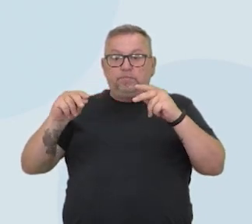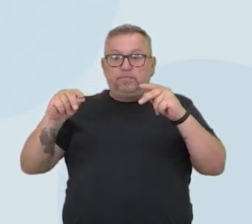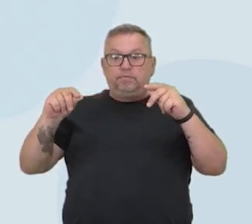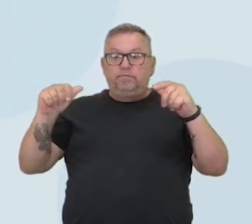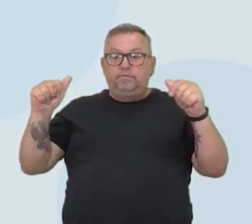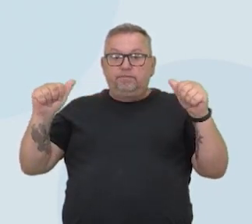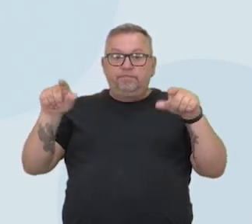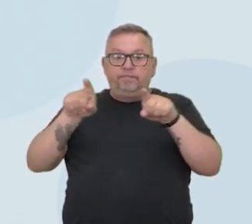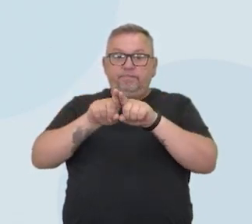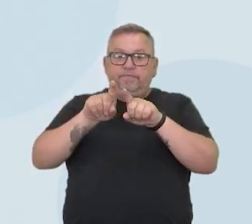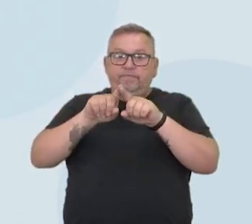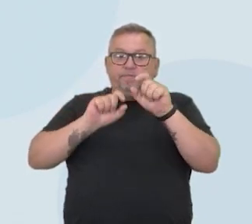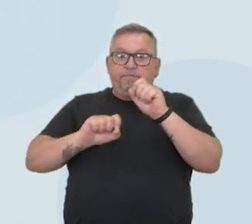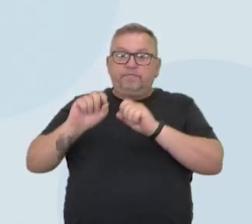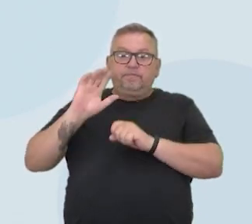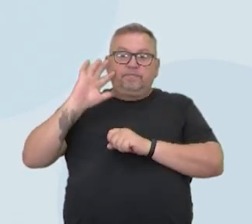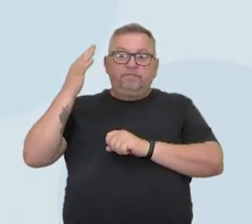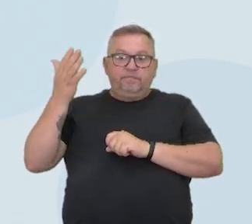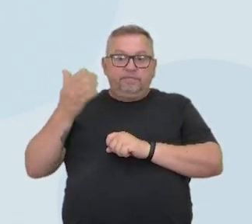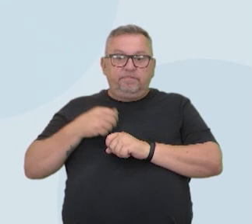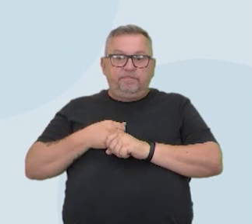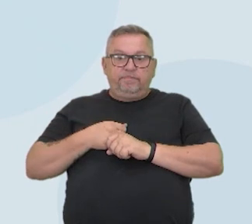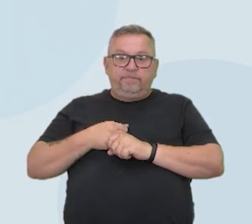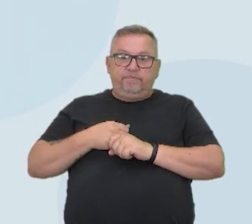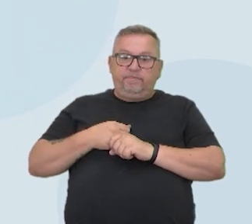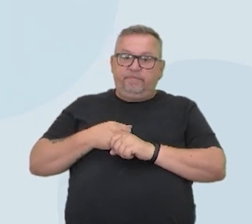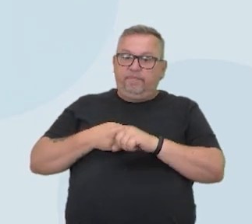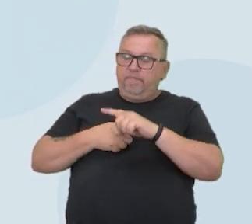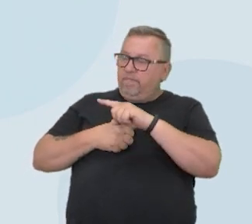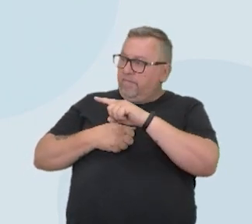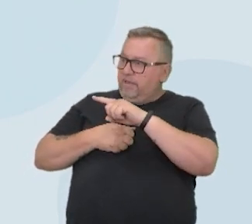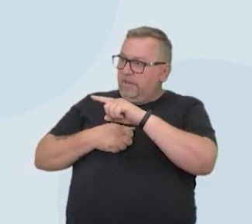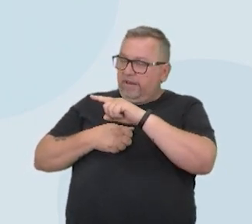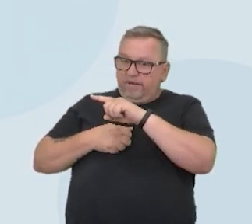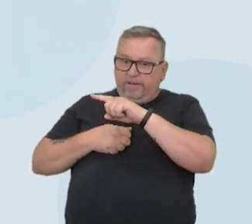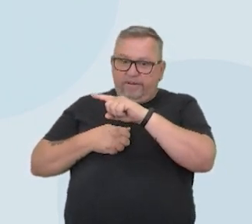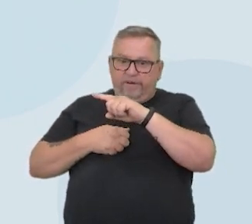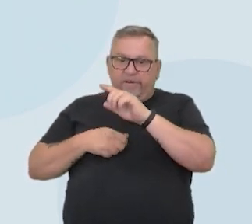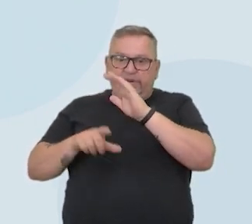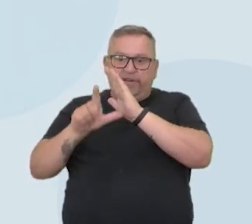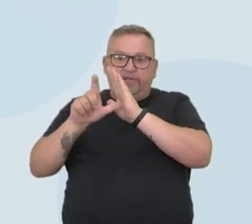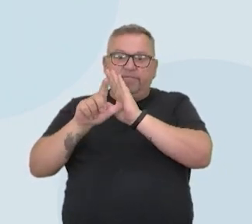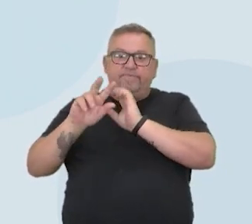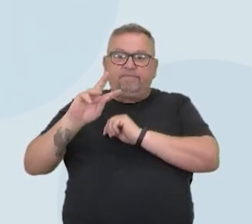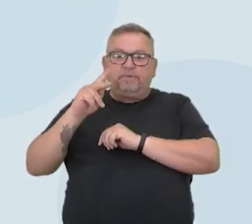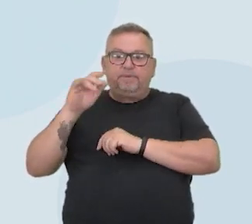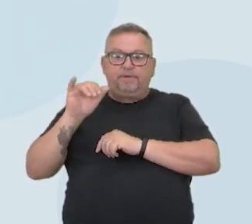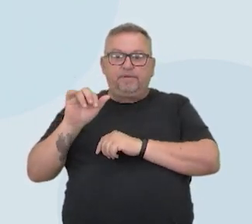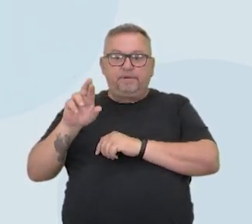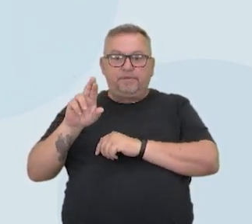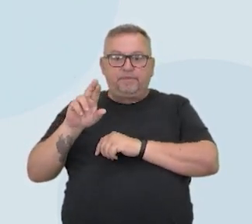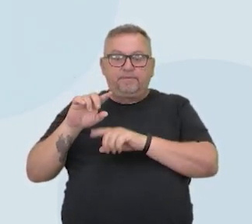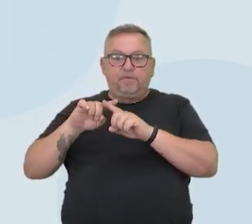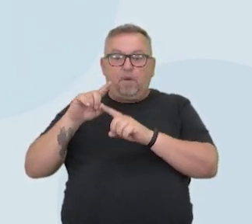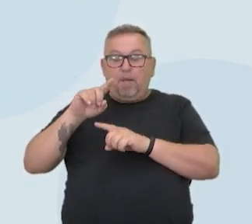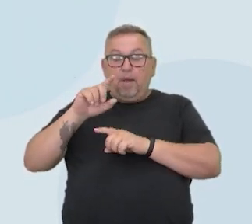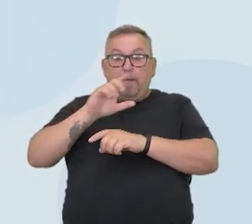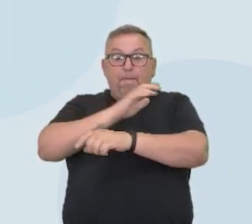gases e quais são os fatores que dependem dessa solubilidade. A gente viu a lei de Henry, que é a pressão. Quanto maior a